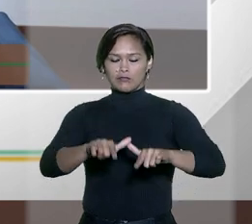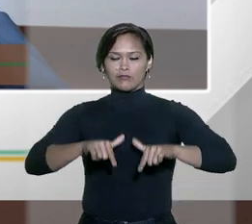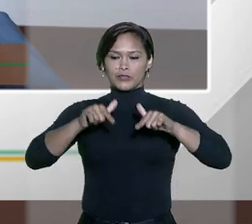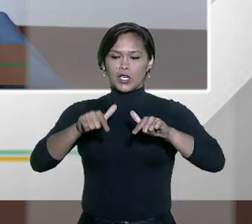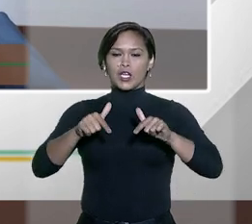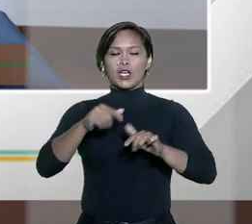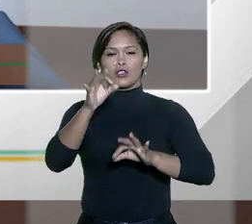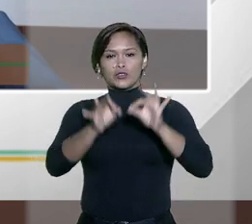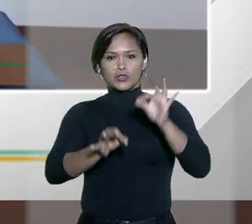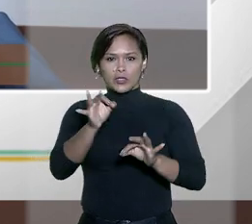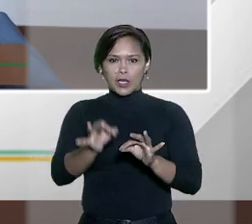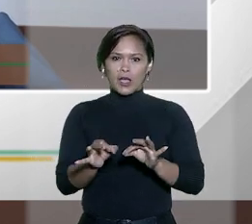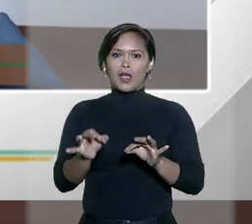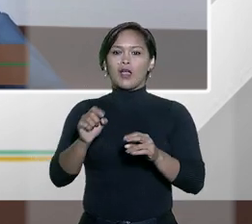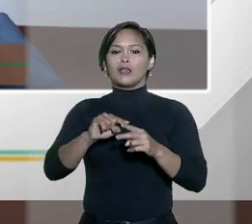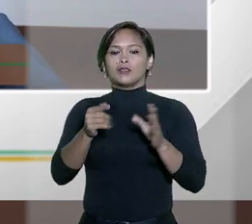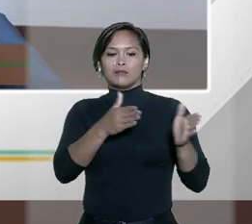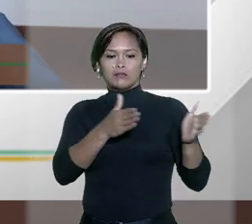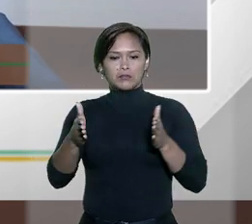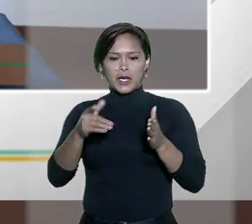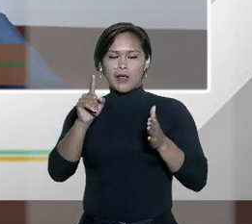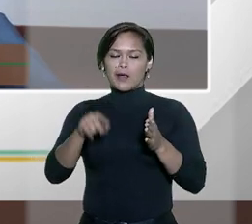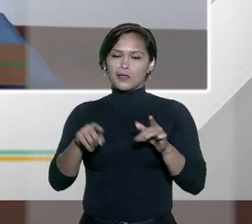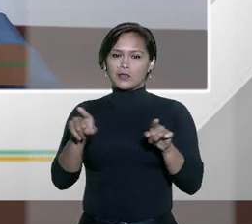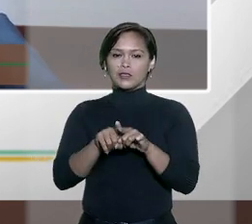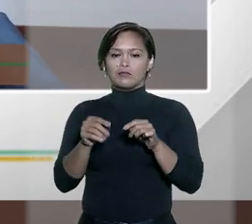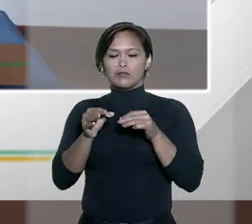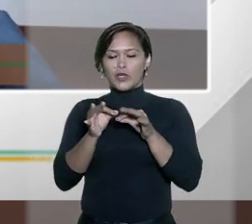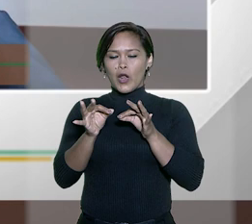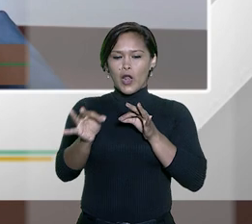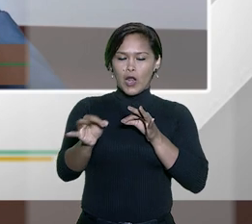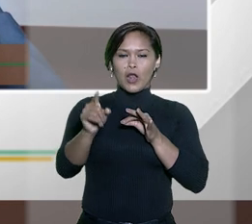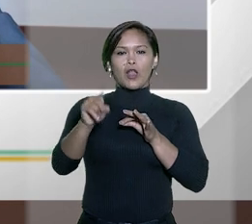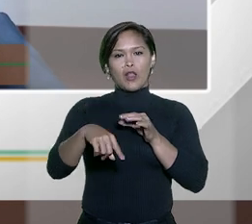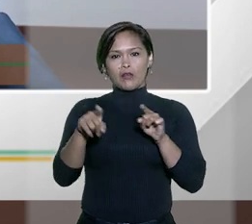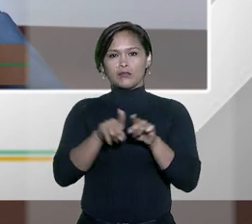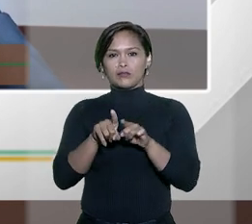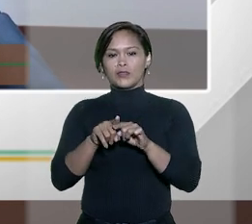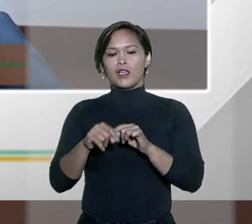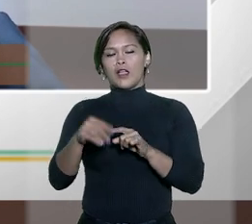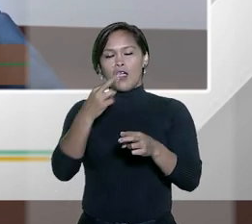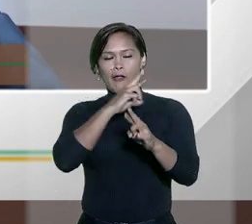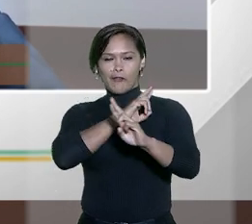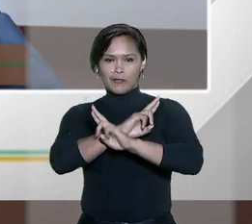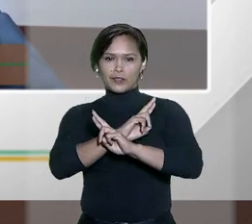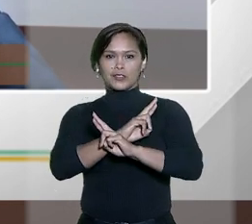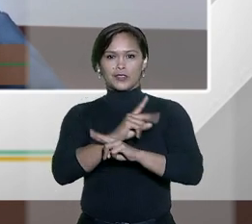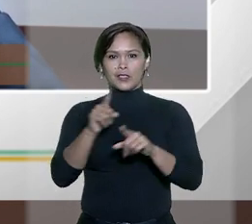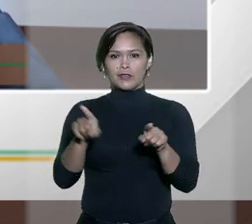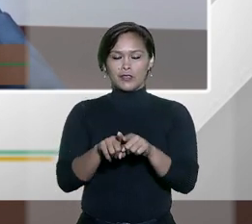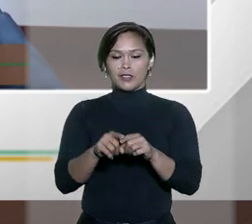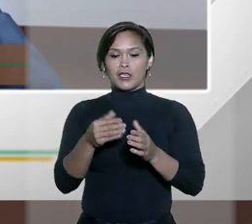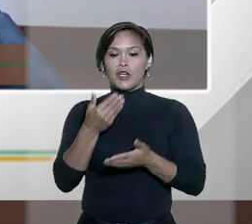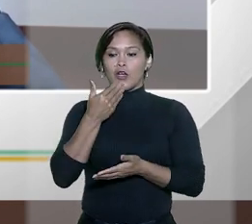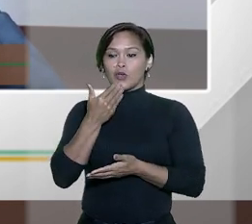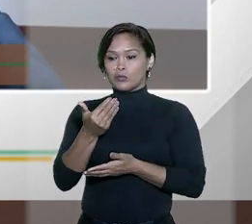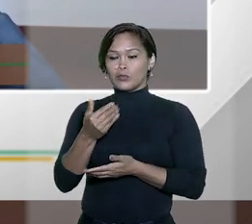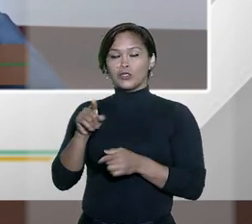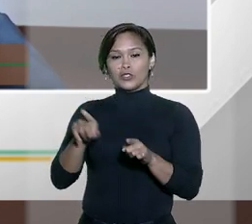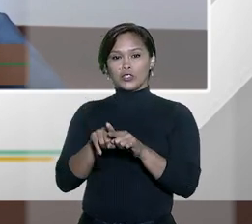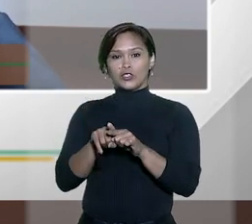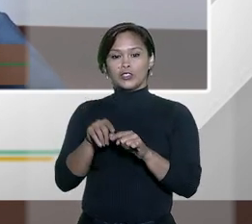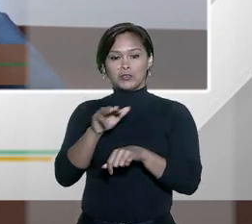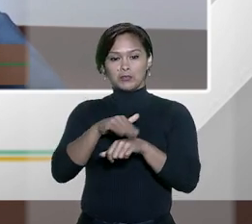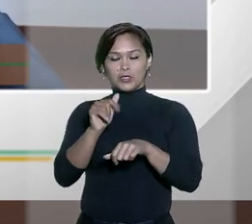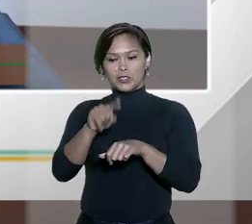certificado, trânsito em julgado, prazos, enfim, bastante estendidos em relação a fazenda pública, a forma de intimação e assim por diante.